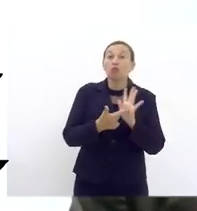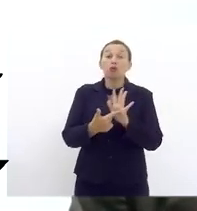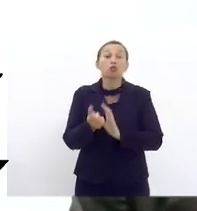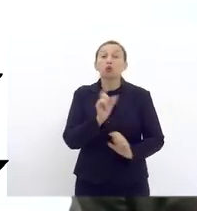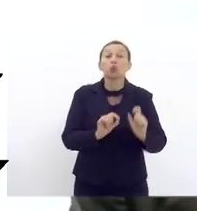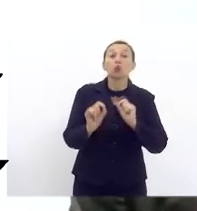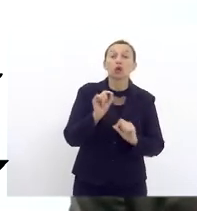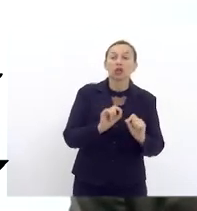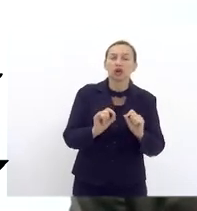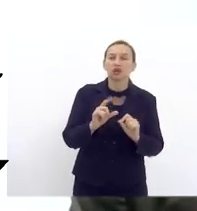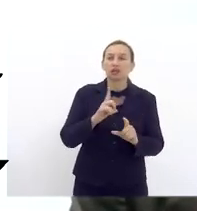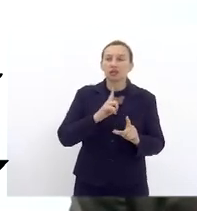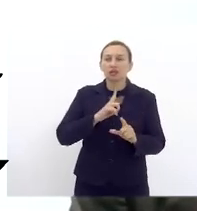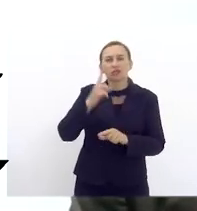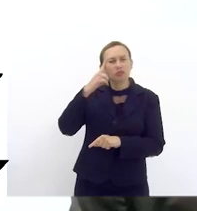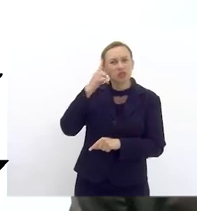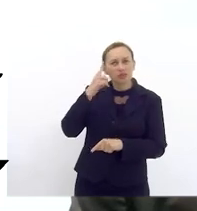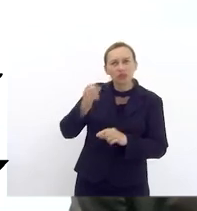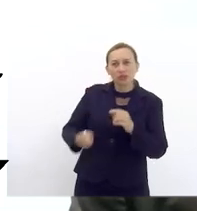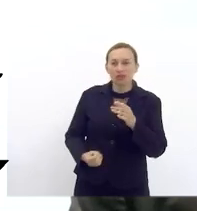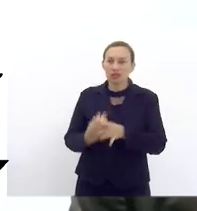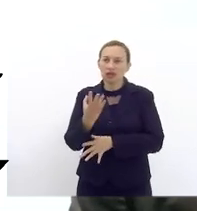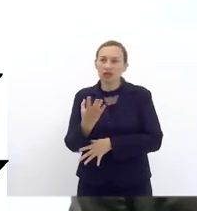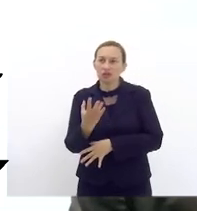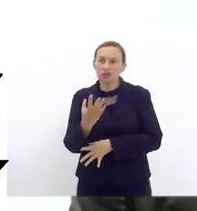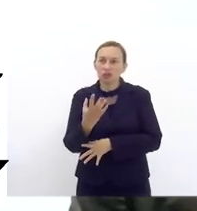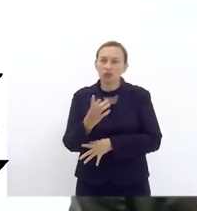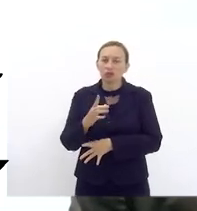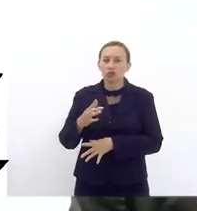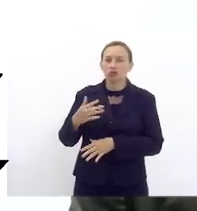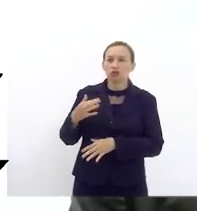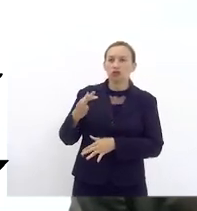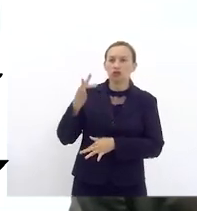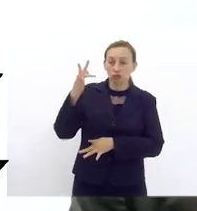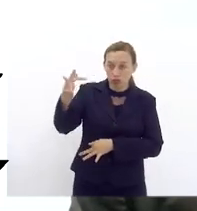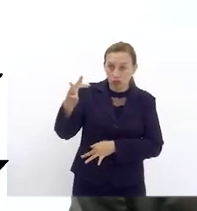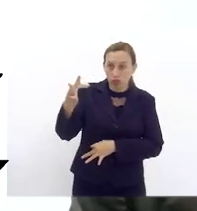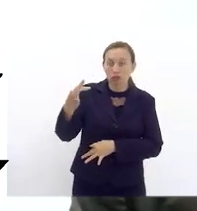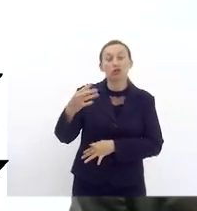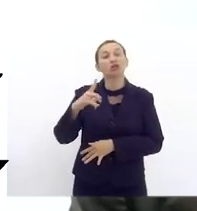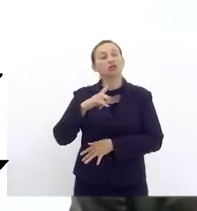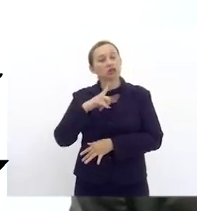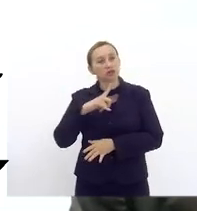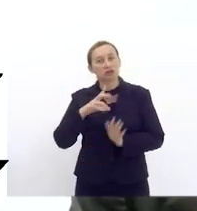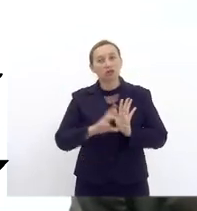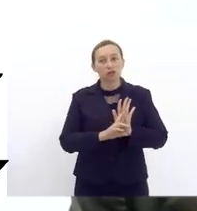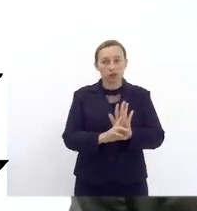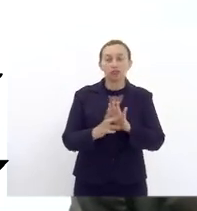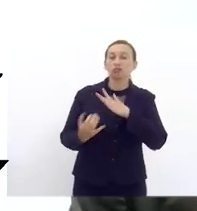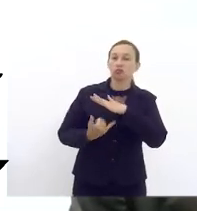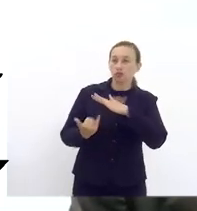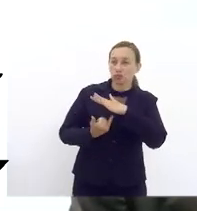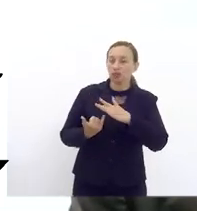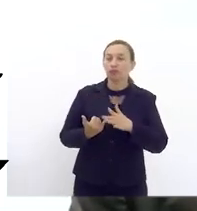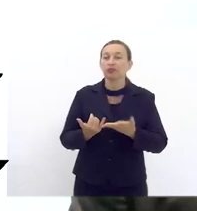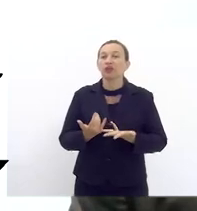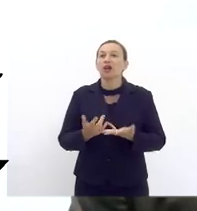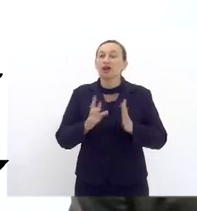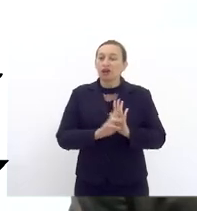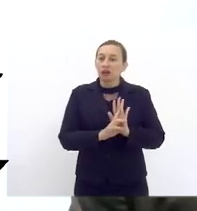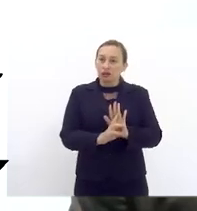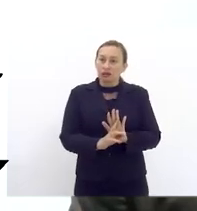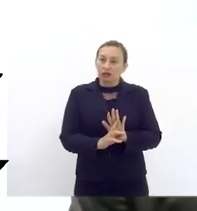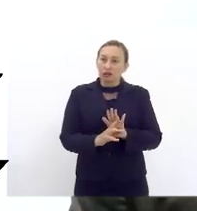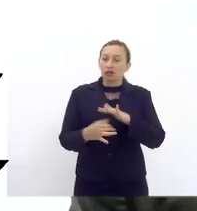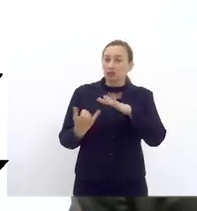existe uma perspectiva na construção de algo para frente e tivemos de apresentação institucional porque a representação